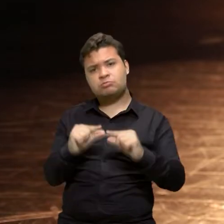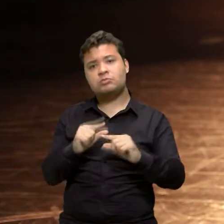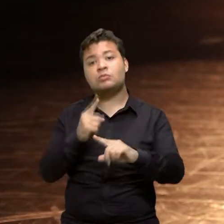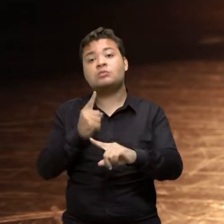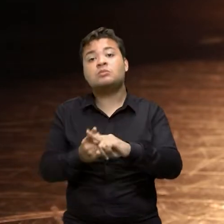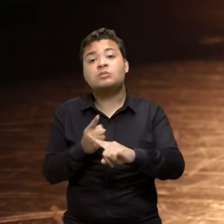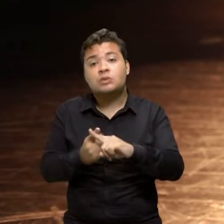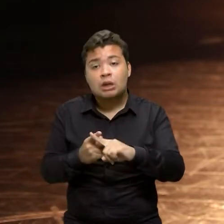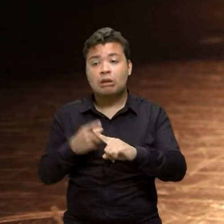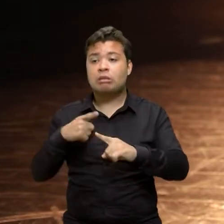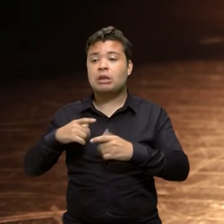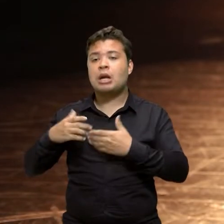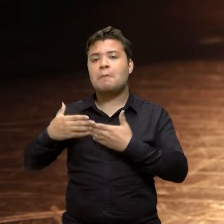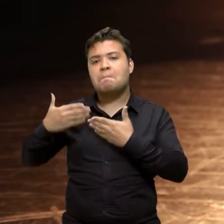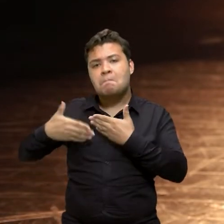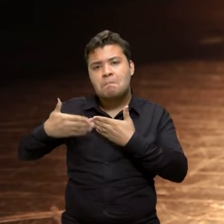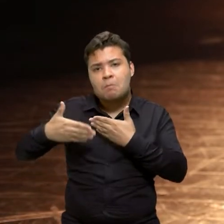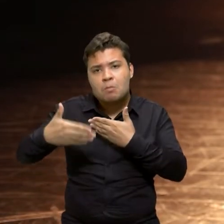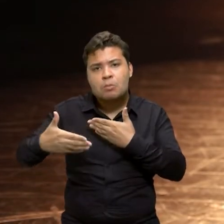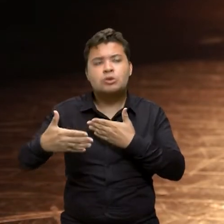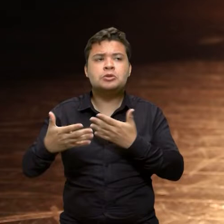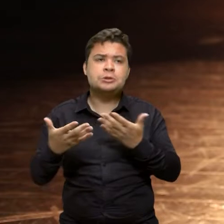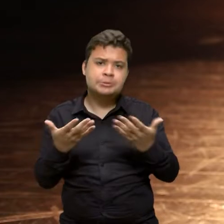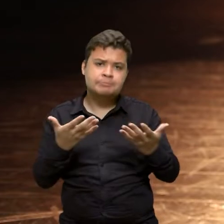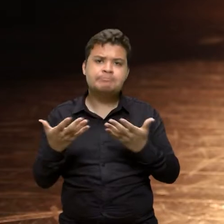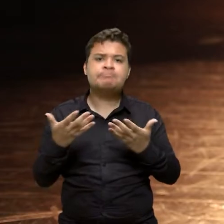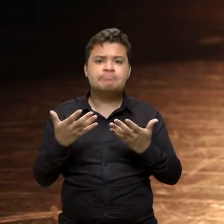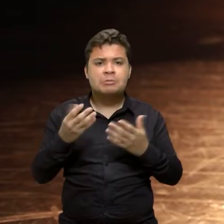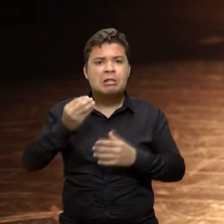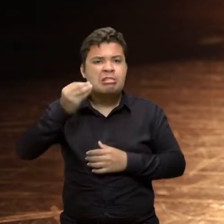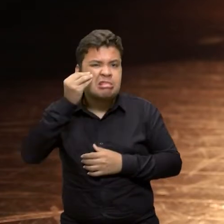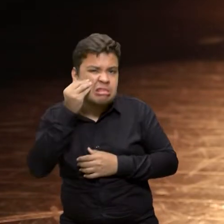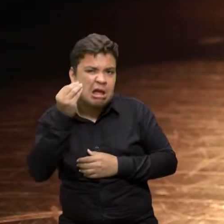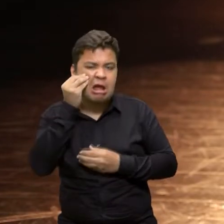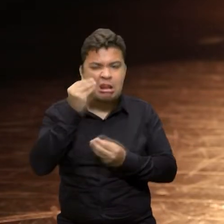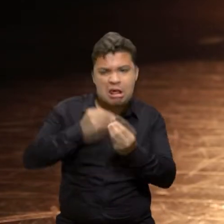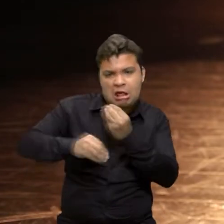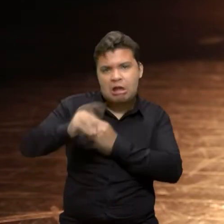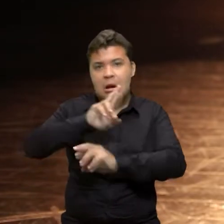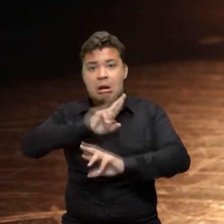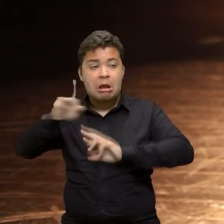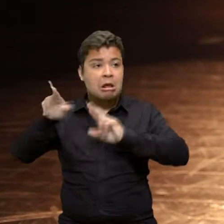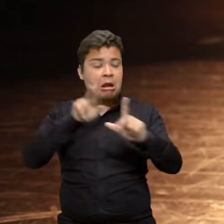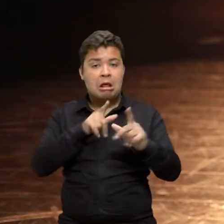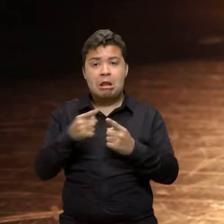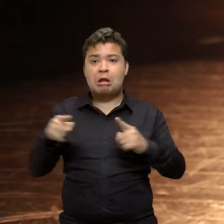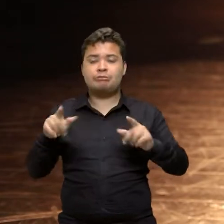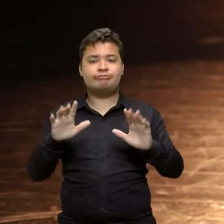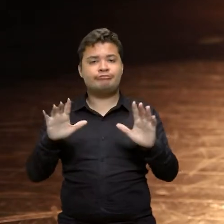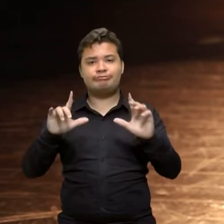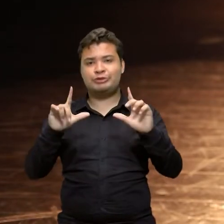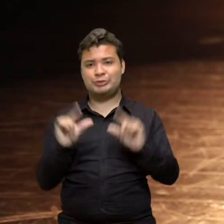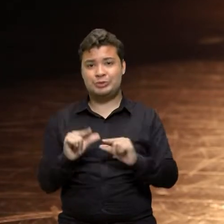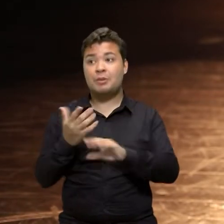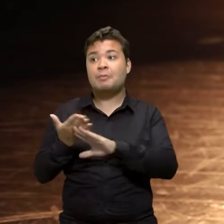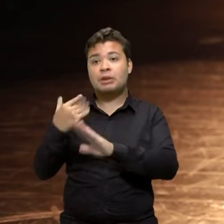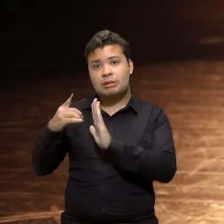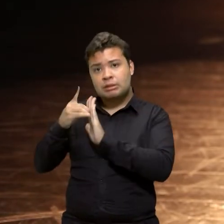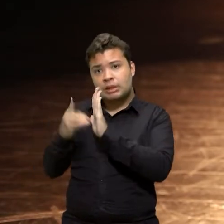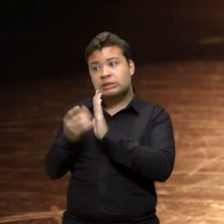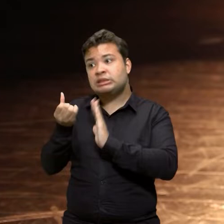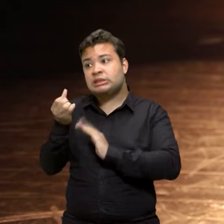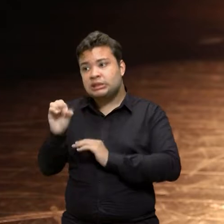a ver também com um processo de diminuição desse experimentalismo que a gente vê